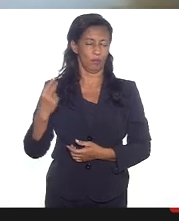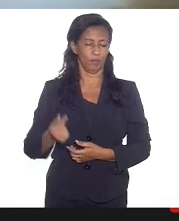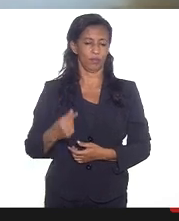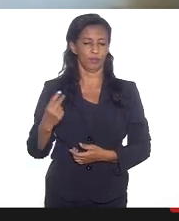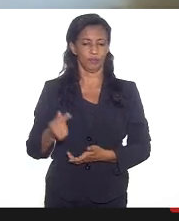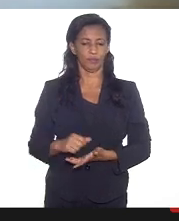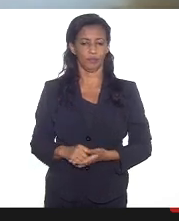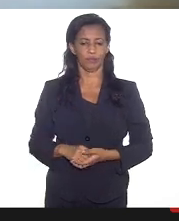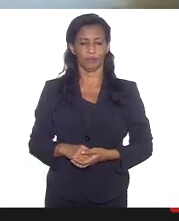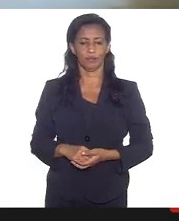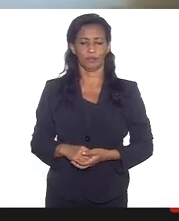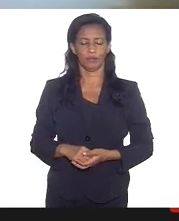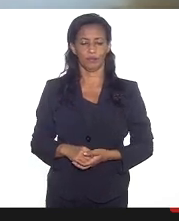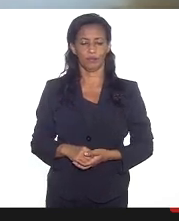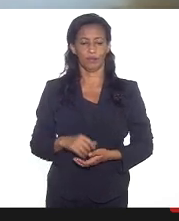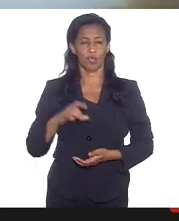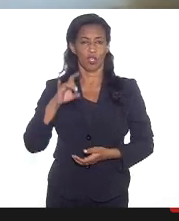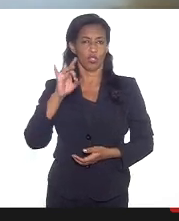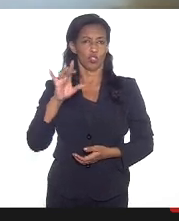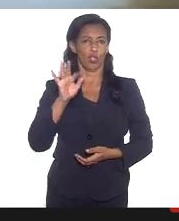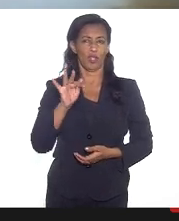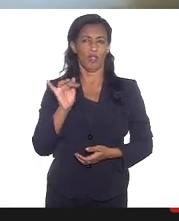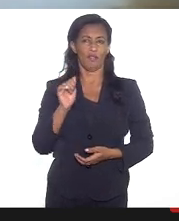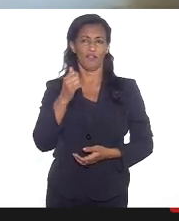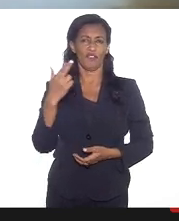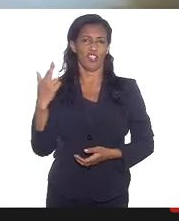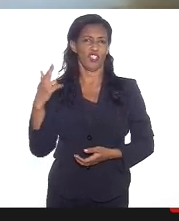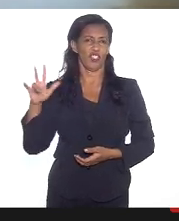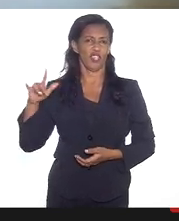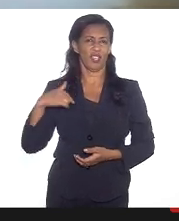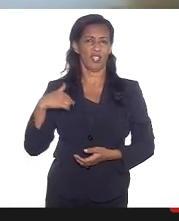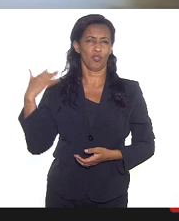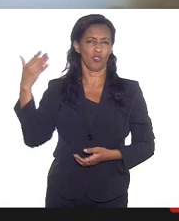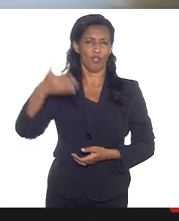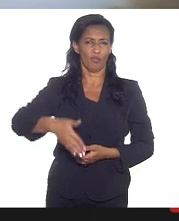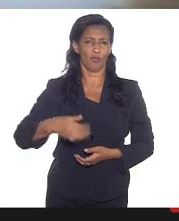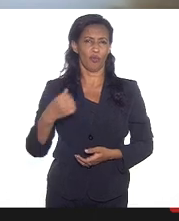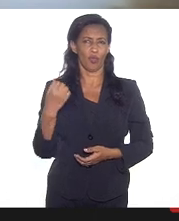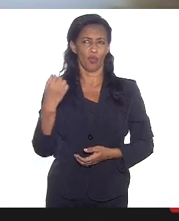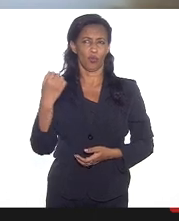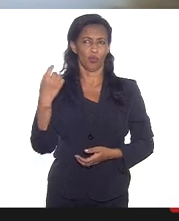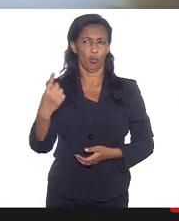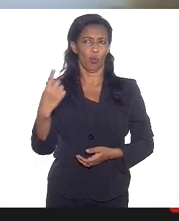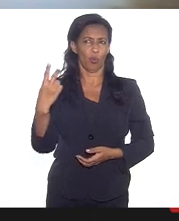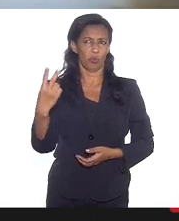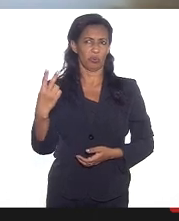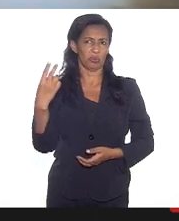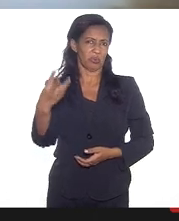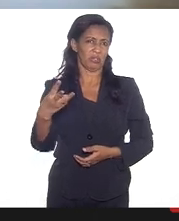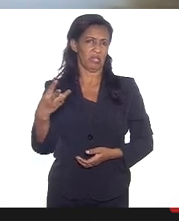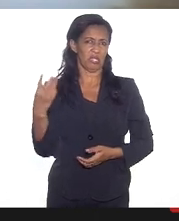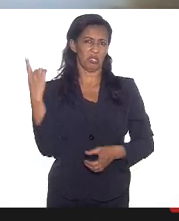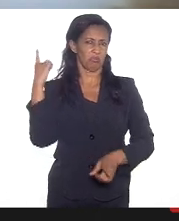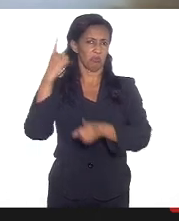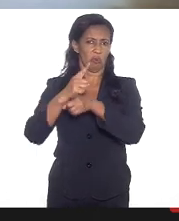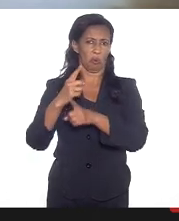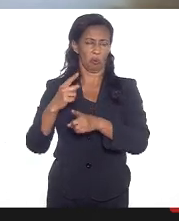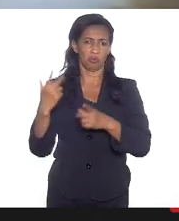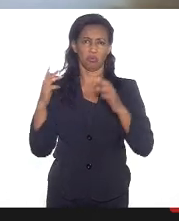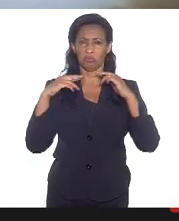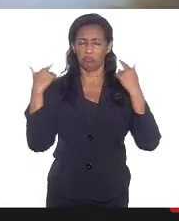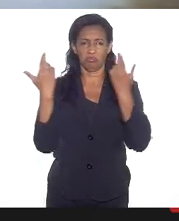há muito tempo. Só na Firjan eu já participei de umas duas ou três encontros patrocinados pela